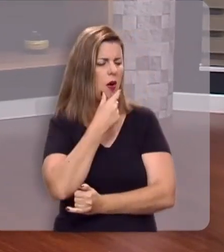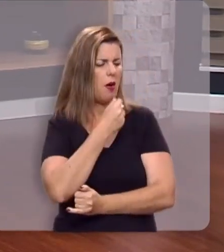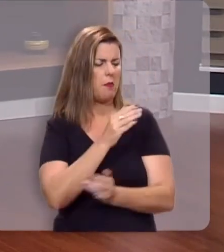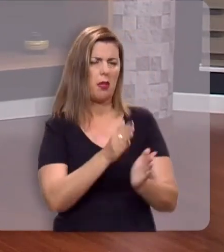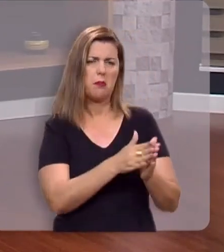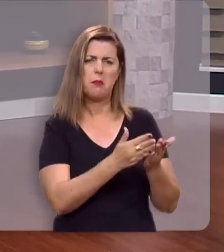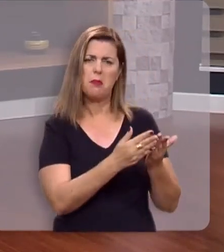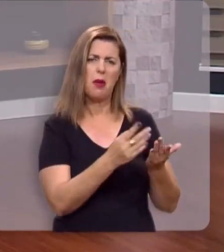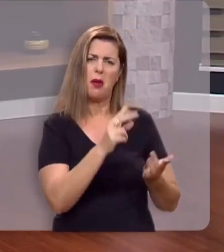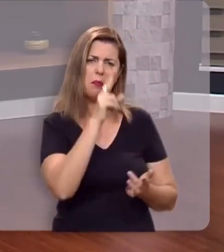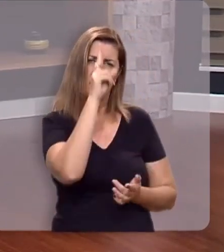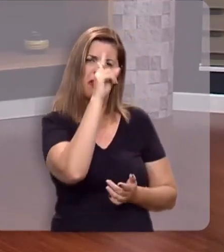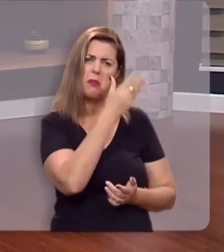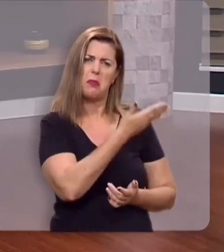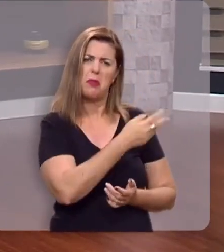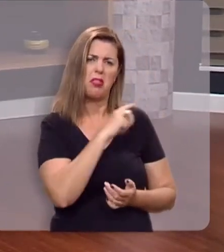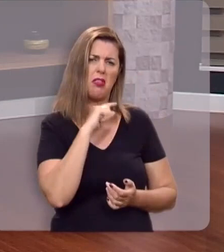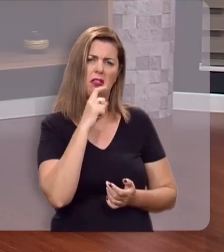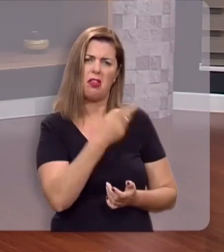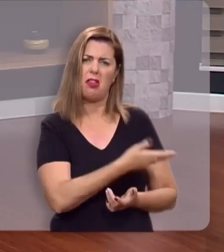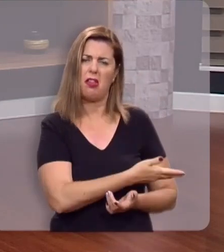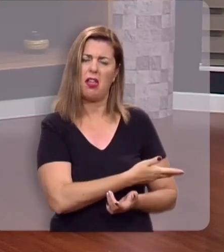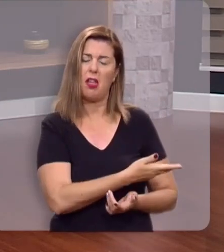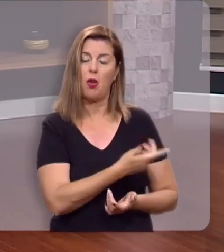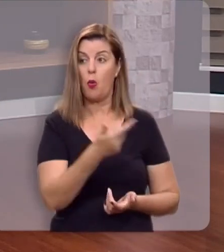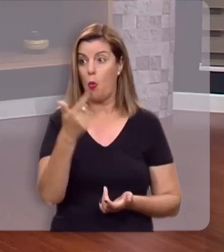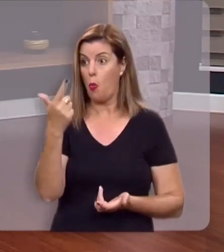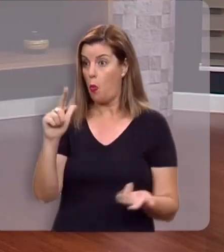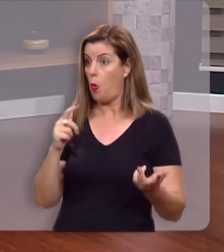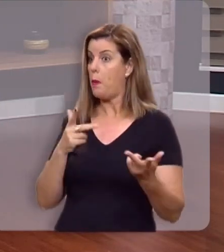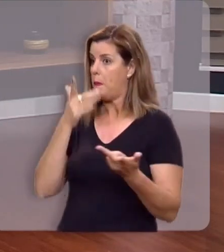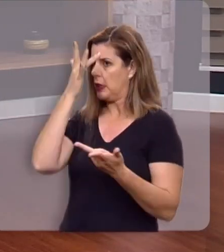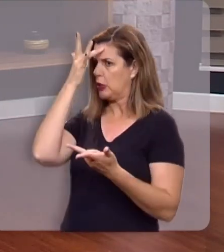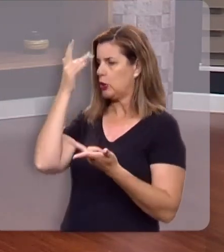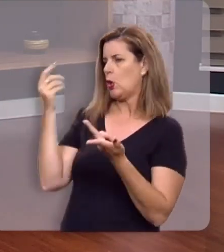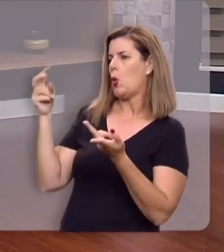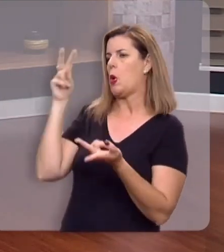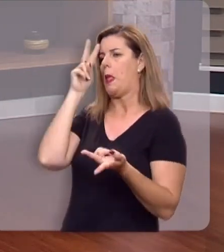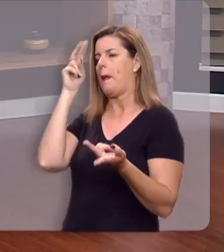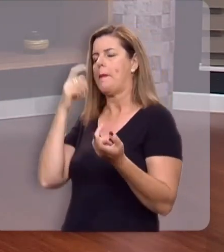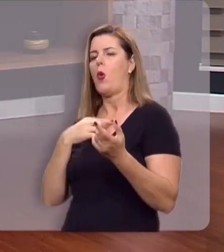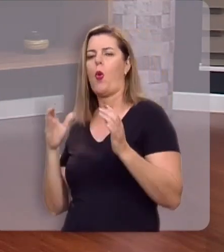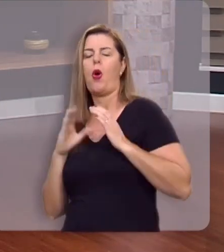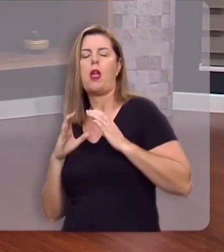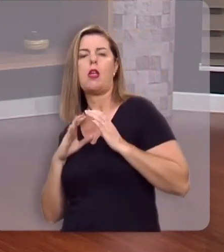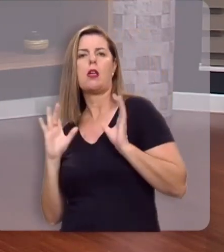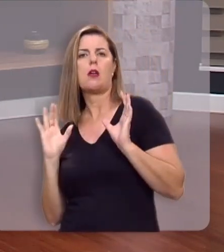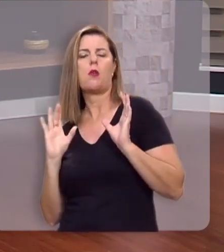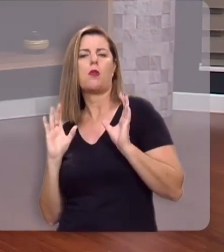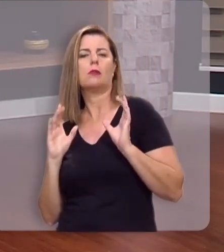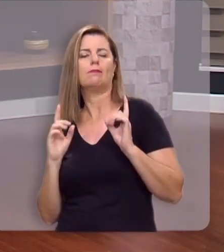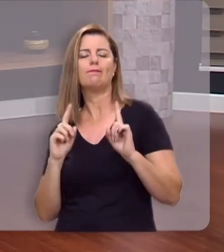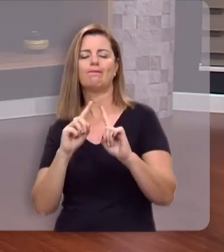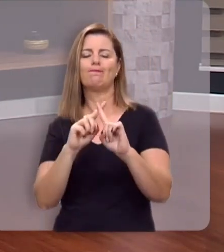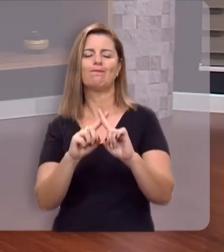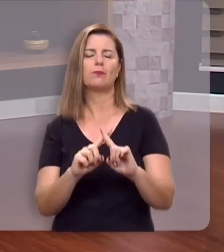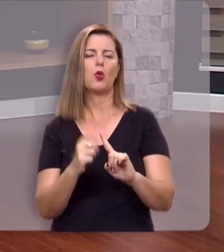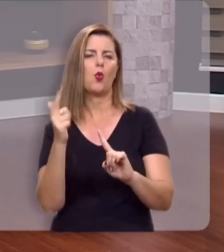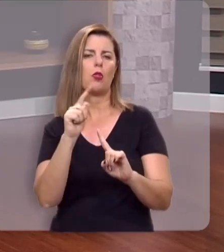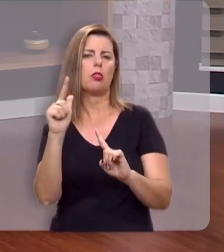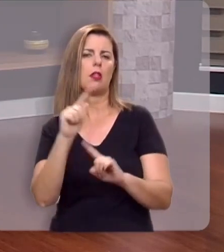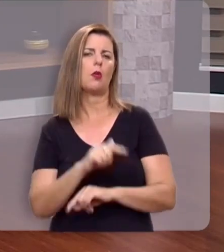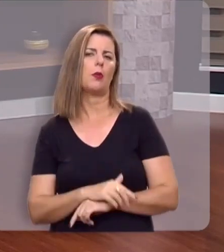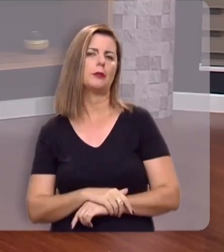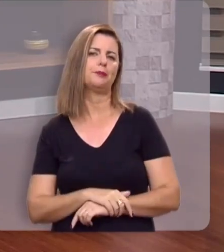o outro condecorado com ricos elogios. Ainda assim, esse contraste